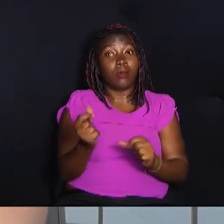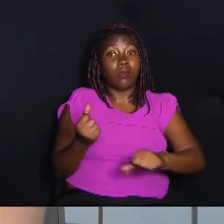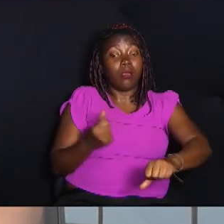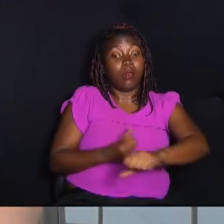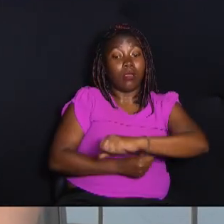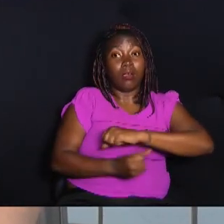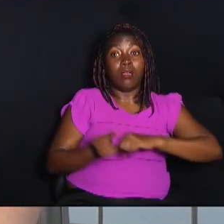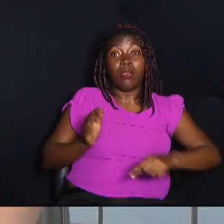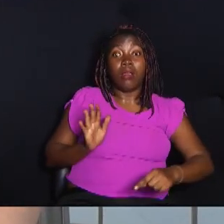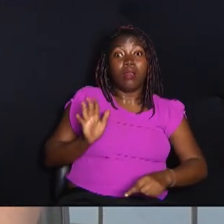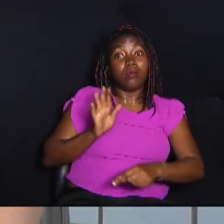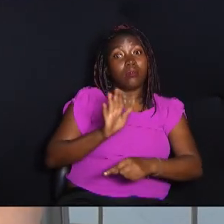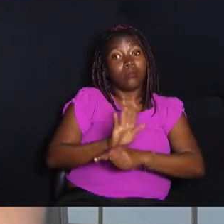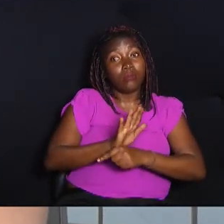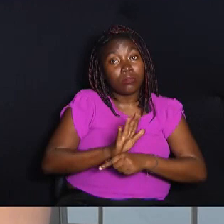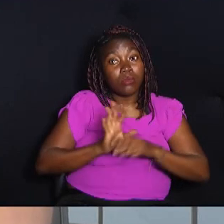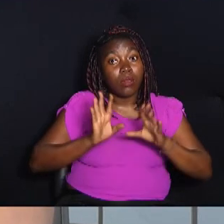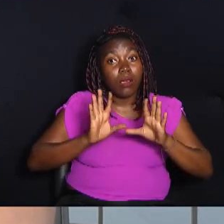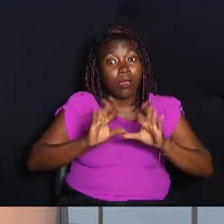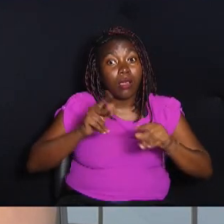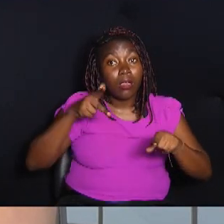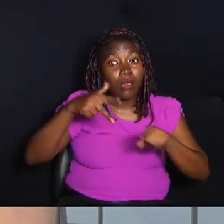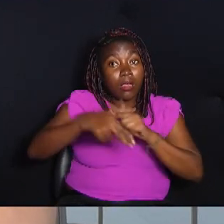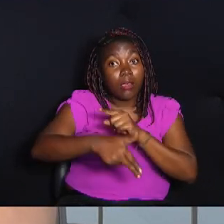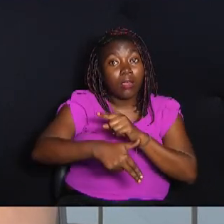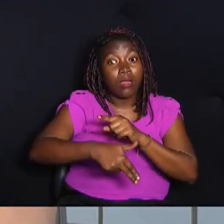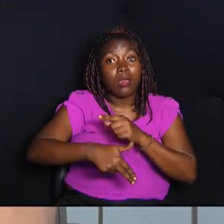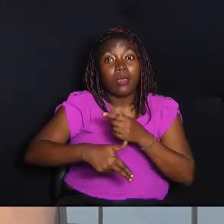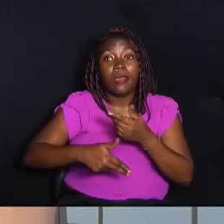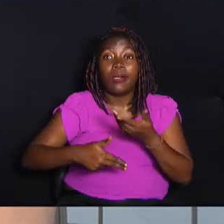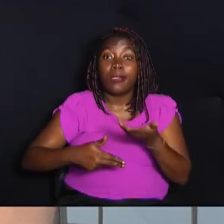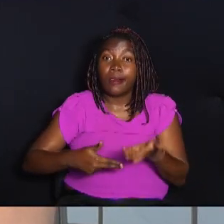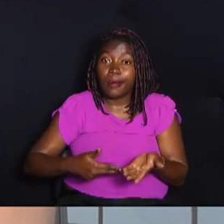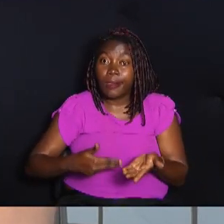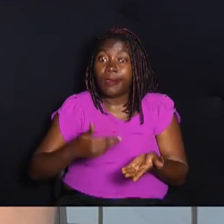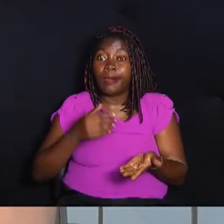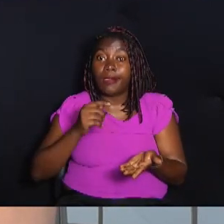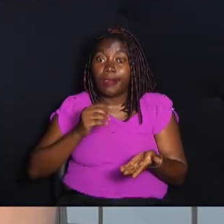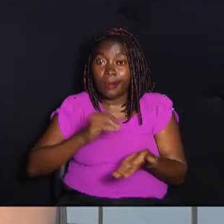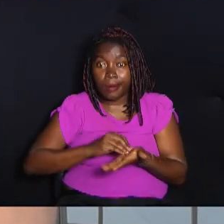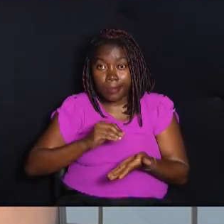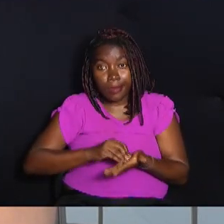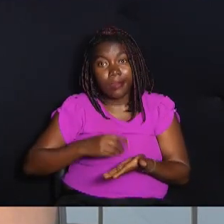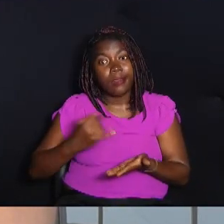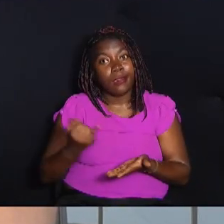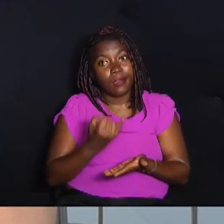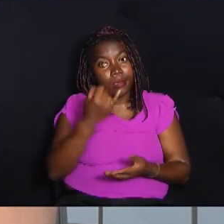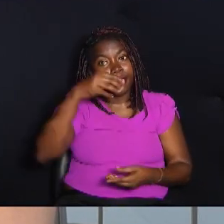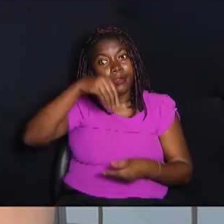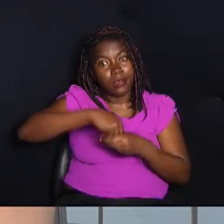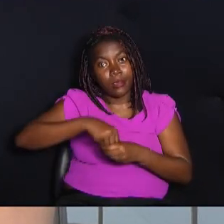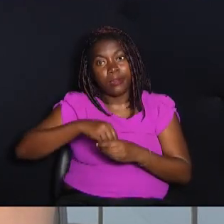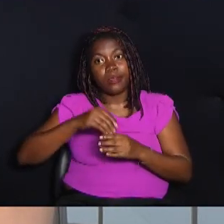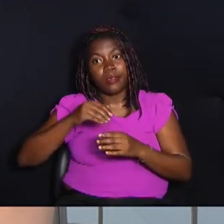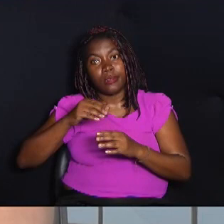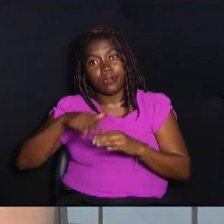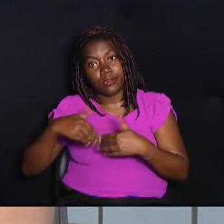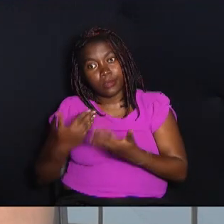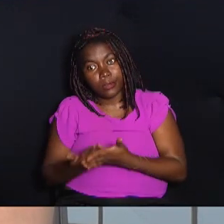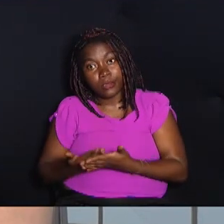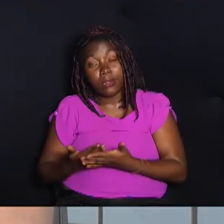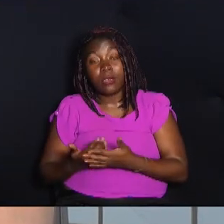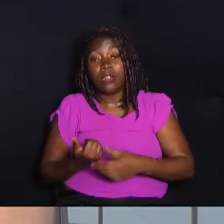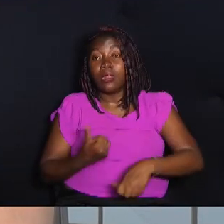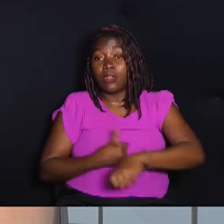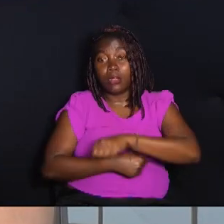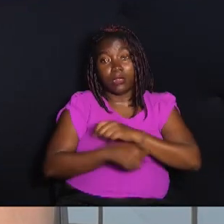uma intervenção ali. Então, acho que essas são necessárias dentro da escola e, obviamente, dentro de um nível